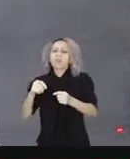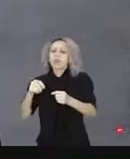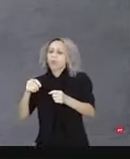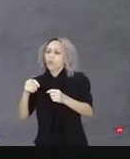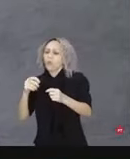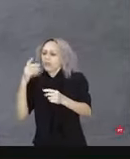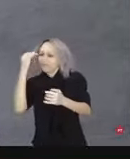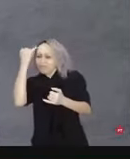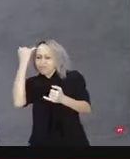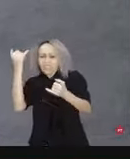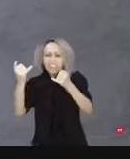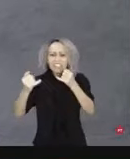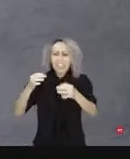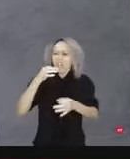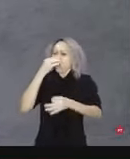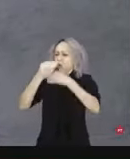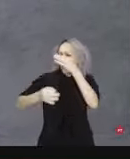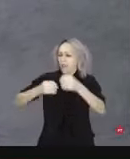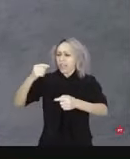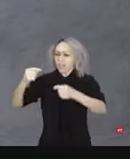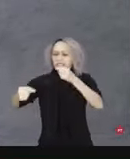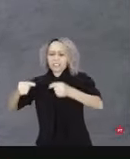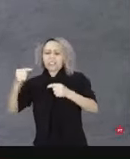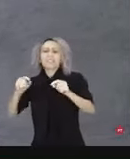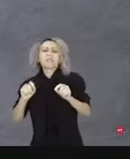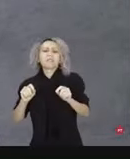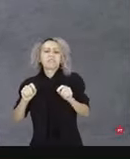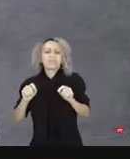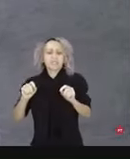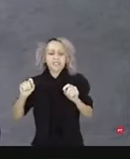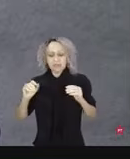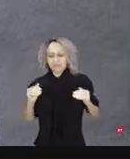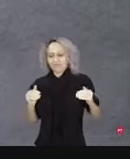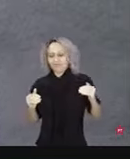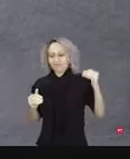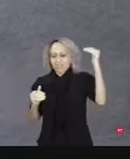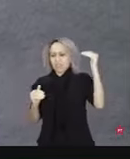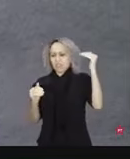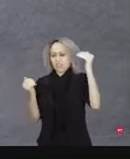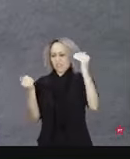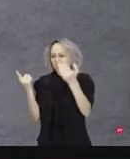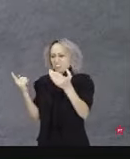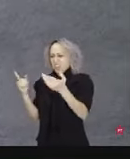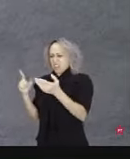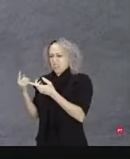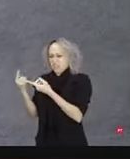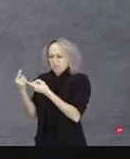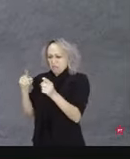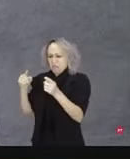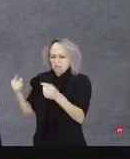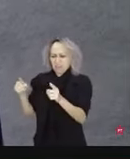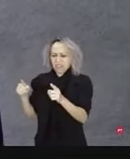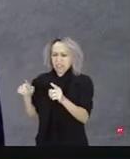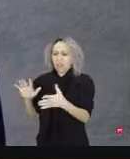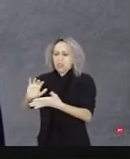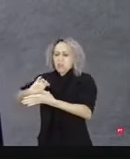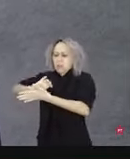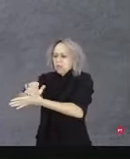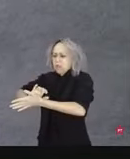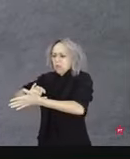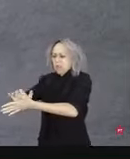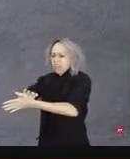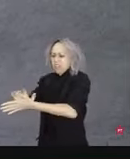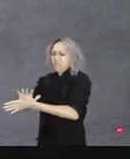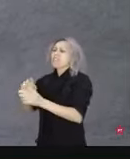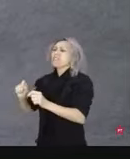que a imposição obtusa de obsessões. Quando as ofensas e discriminações cedem lugar